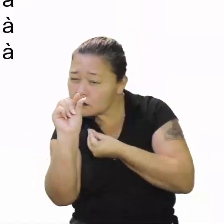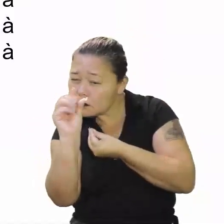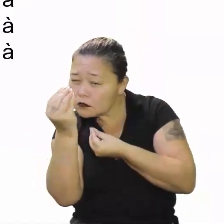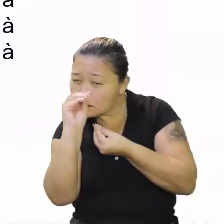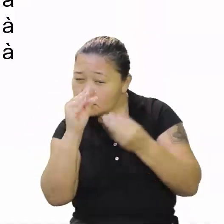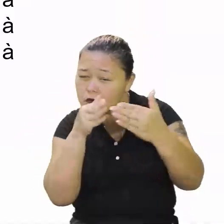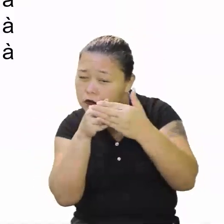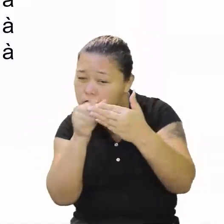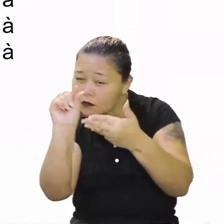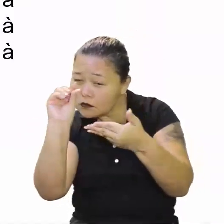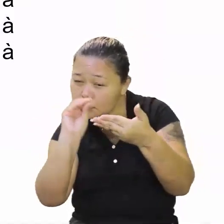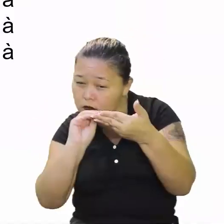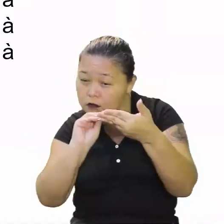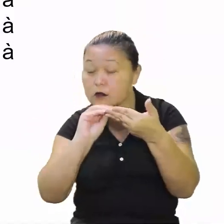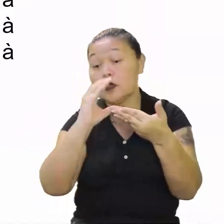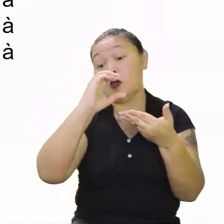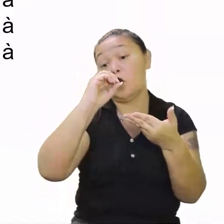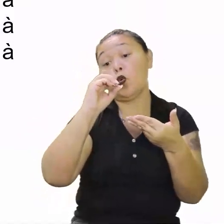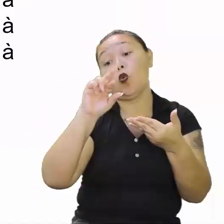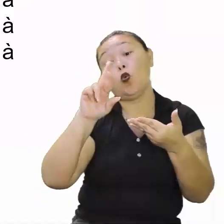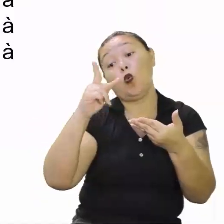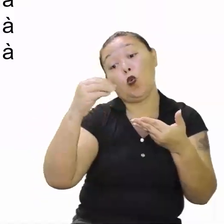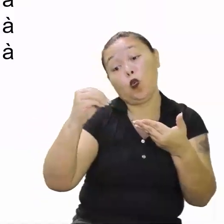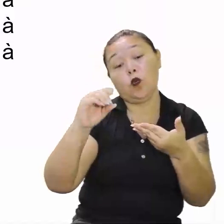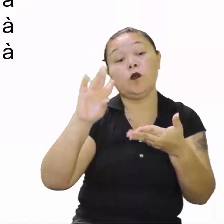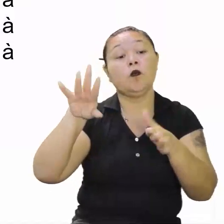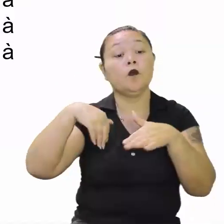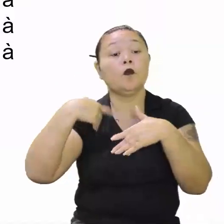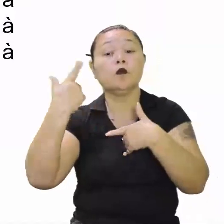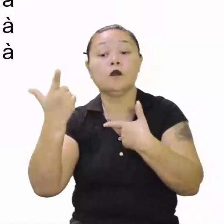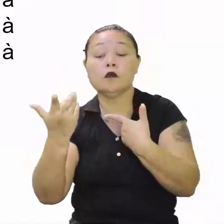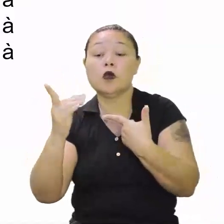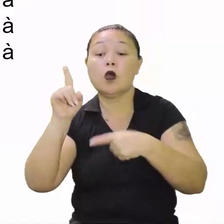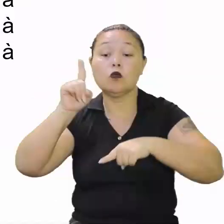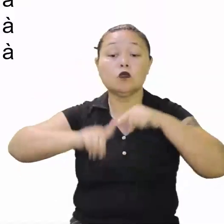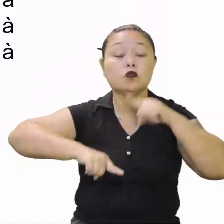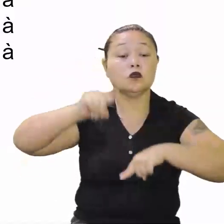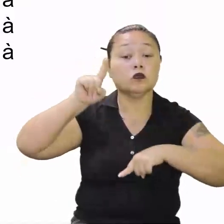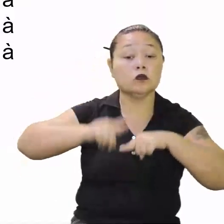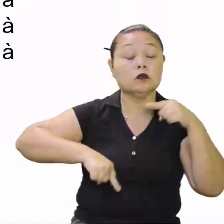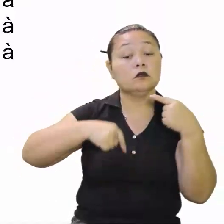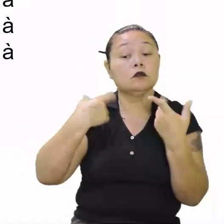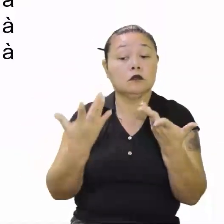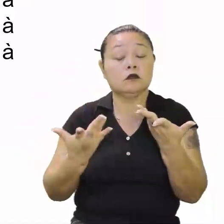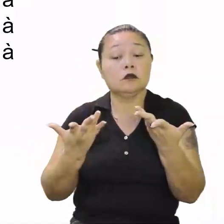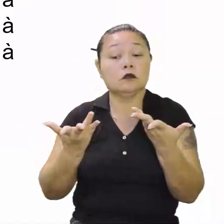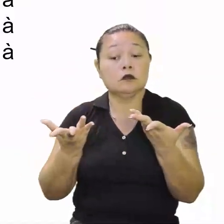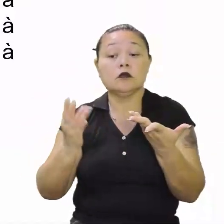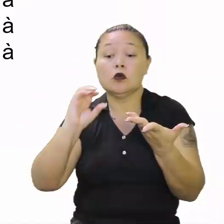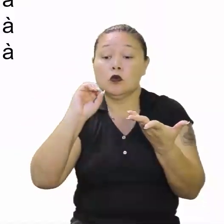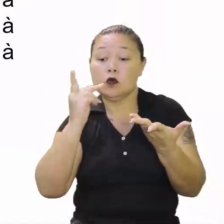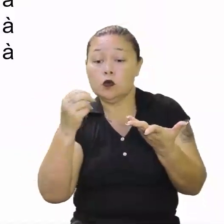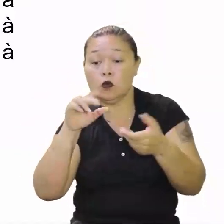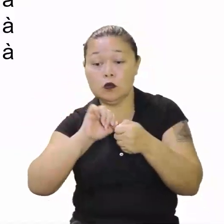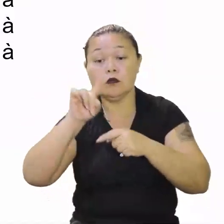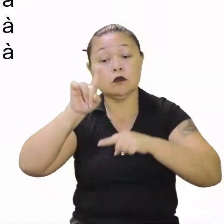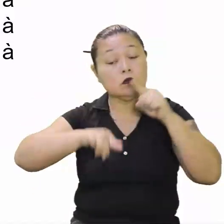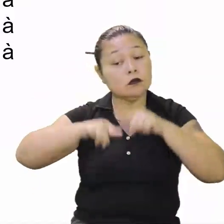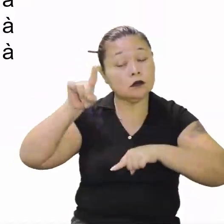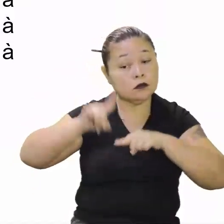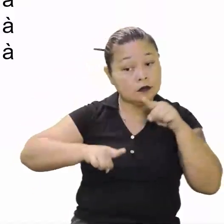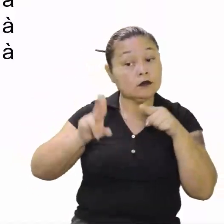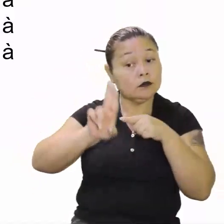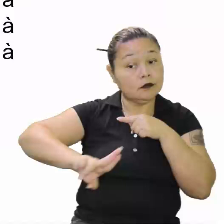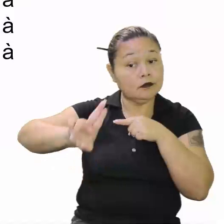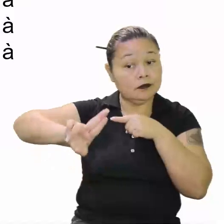limitada da matéria, é o corpo. No caso de objeto, meu caro aluno, seria se é um corpo que você utiliza. Se você